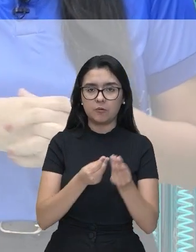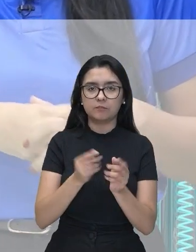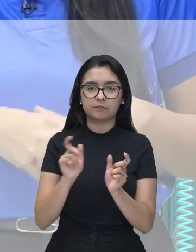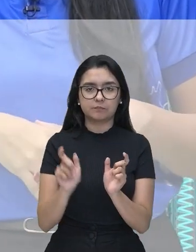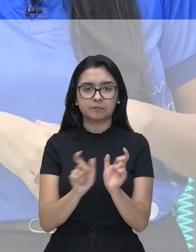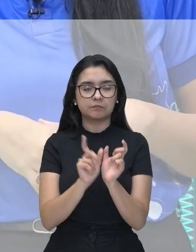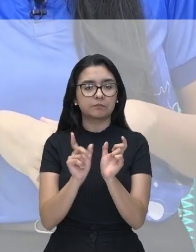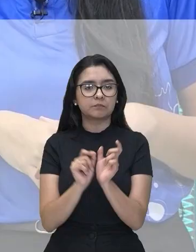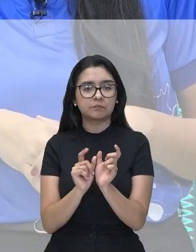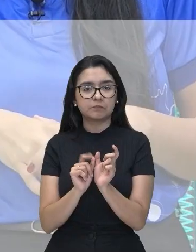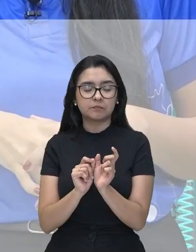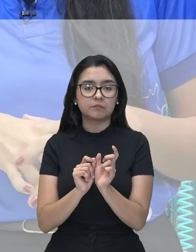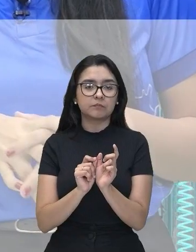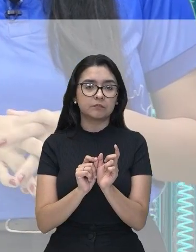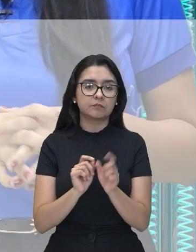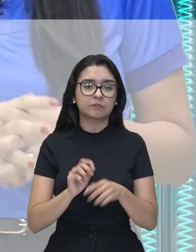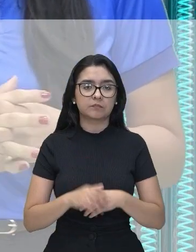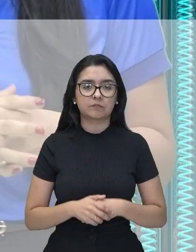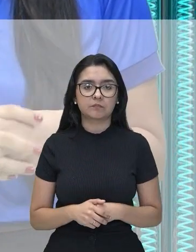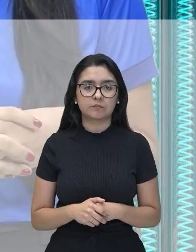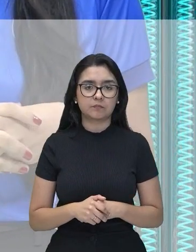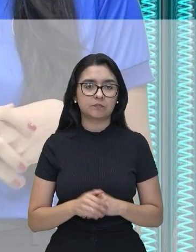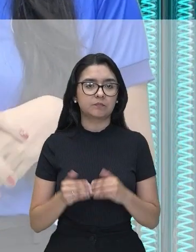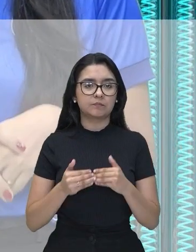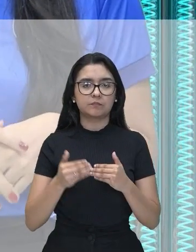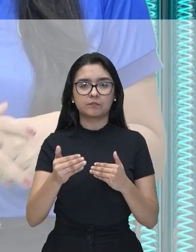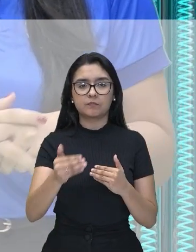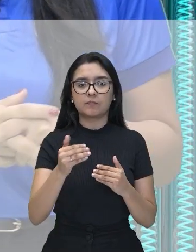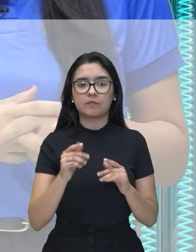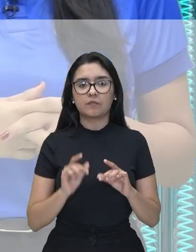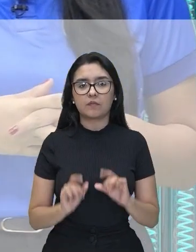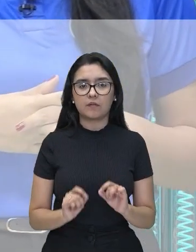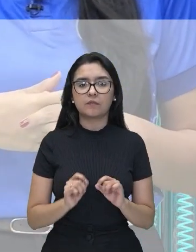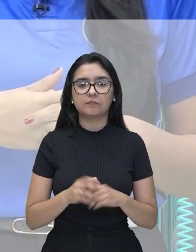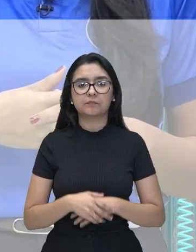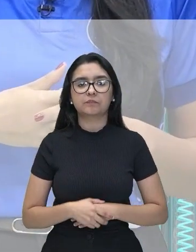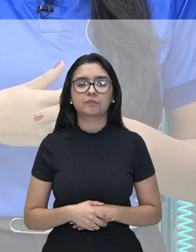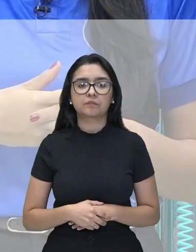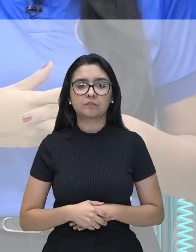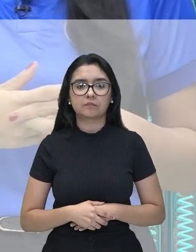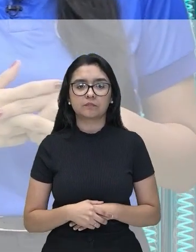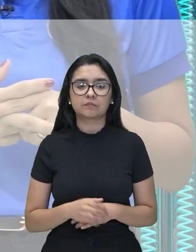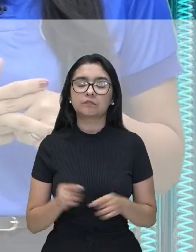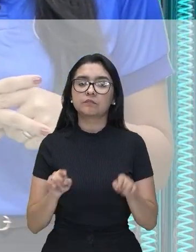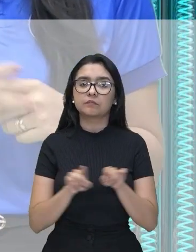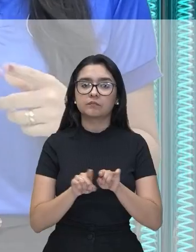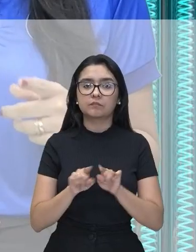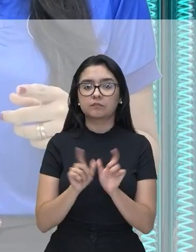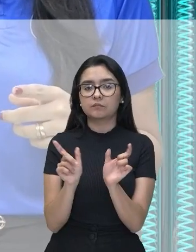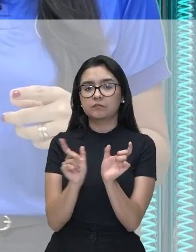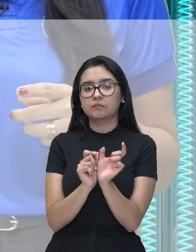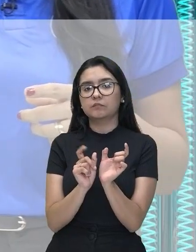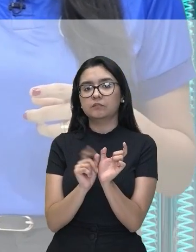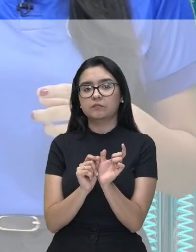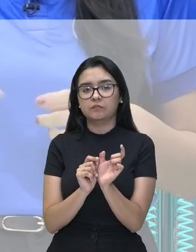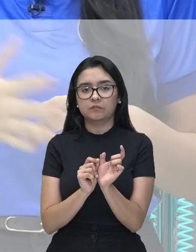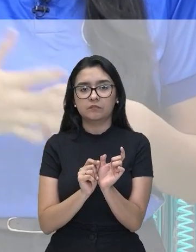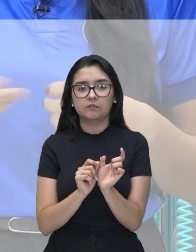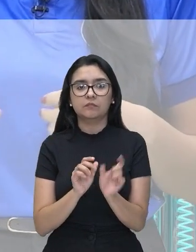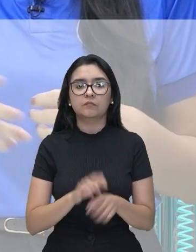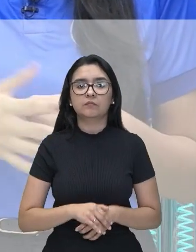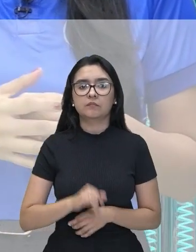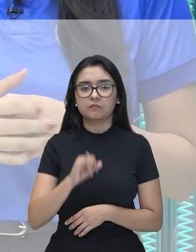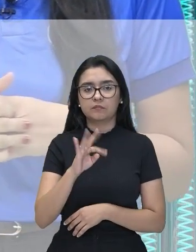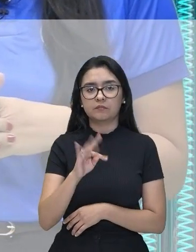algo. Vamos em frente, então? Temos ainda sufixos em inglês, esse it, o